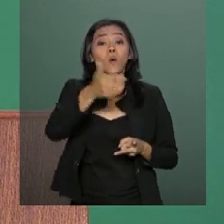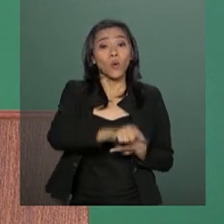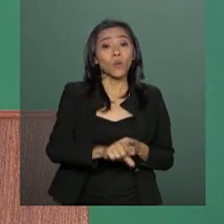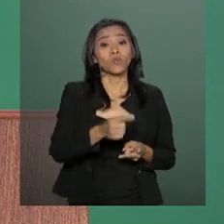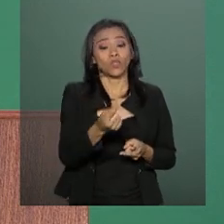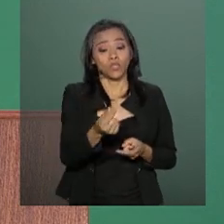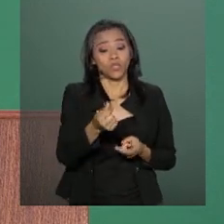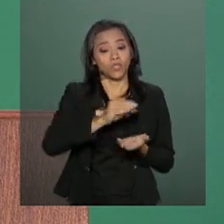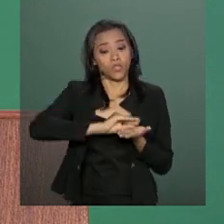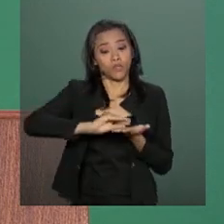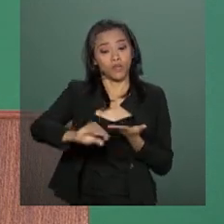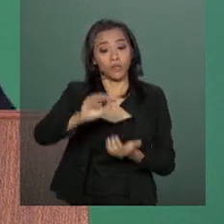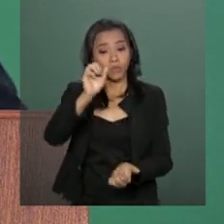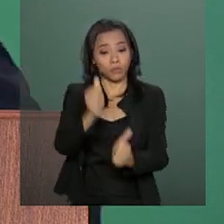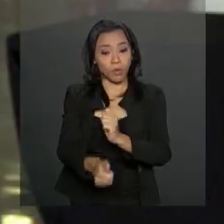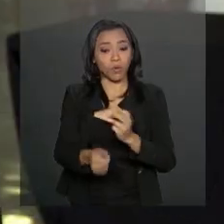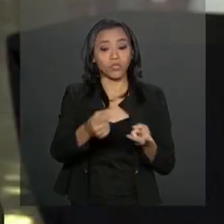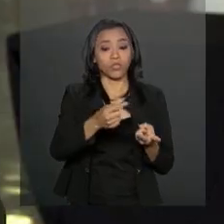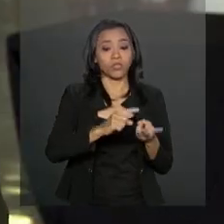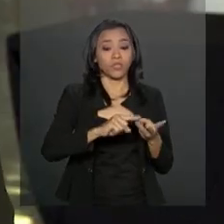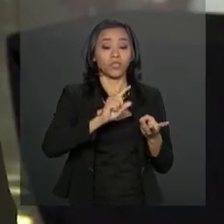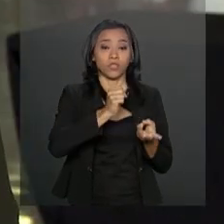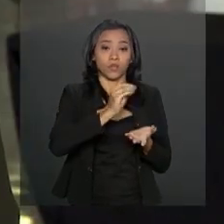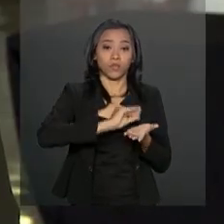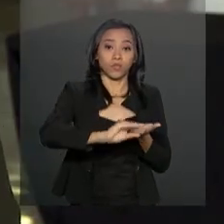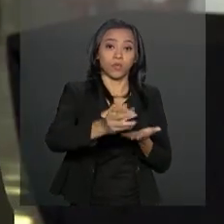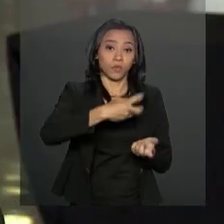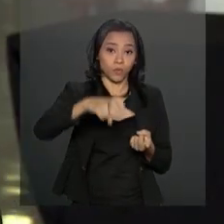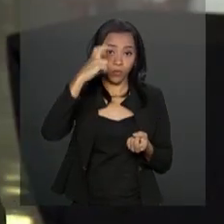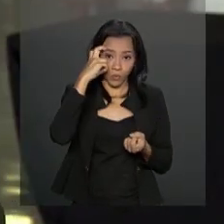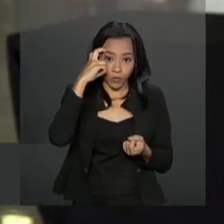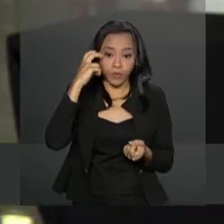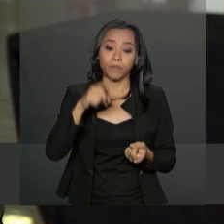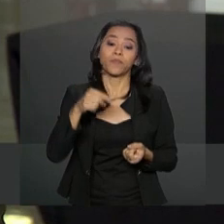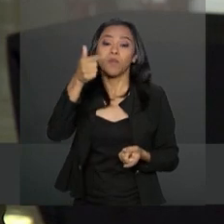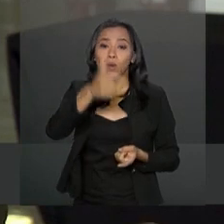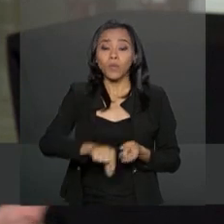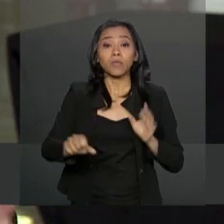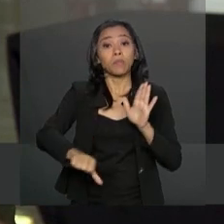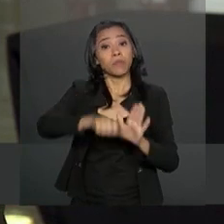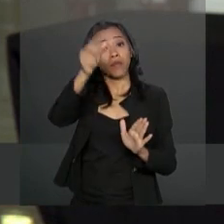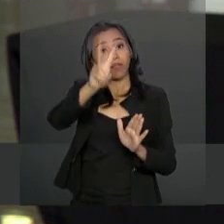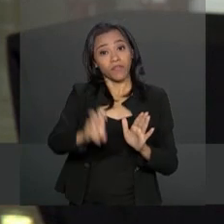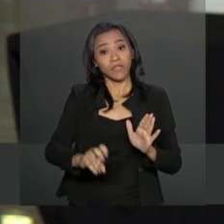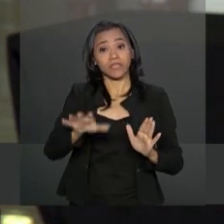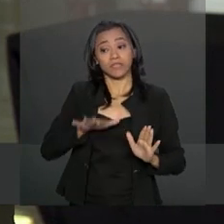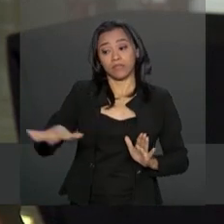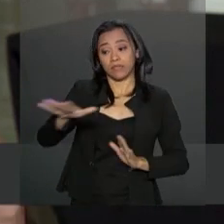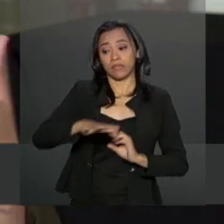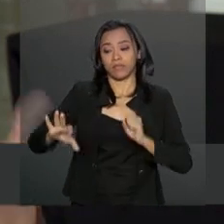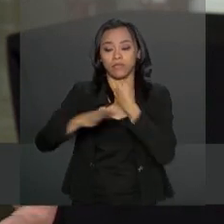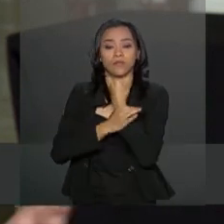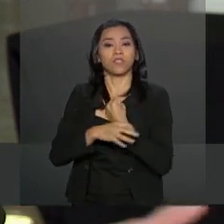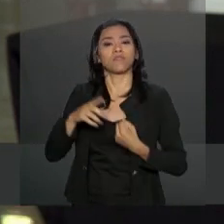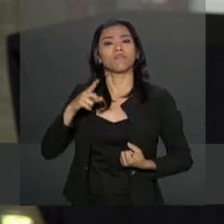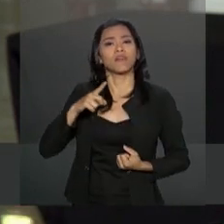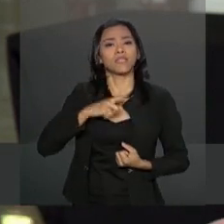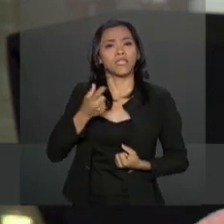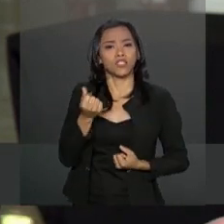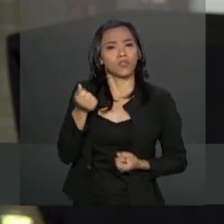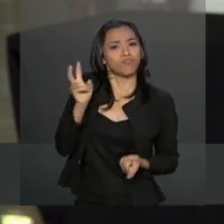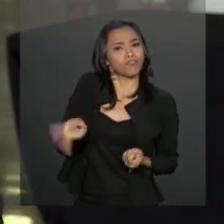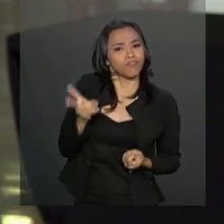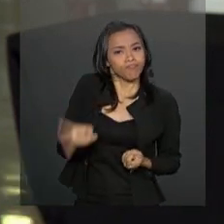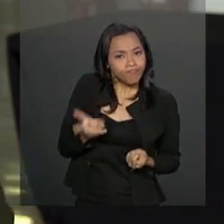esportes e cultura. Com a sanção da lei pela primeira vez, a segurança pública vai contar com recursos permanentes. A